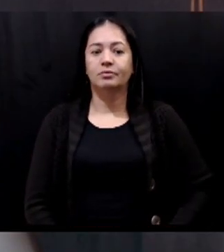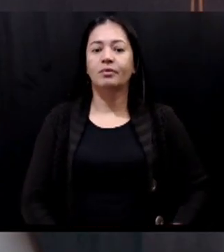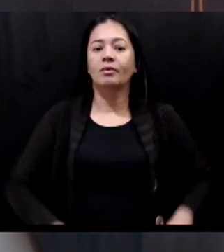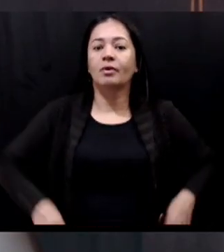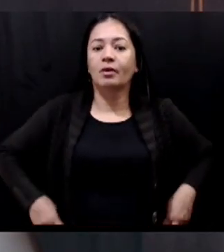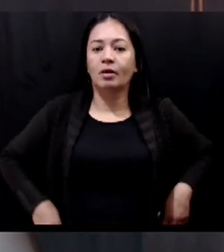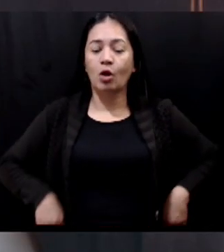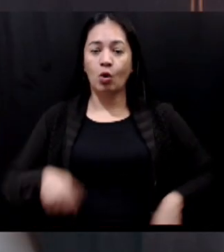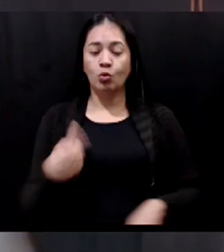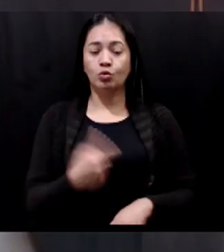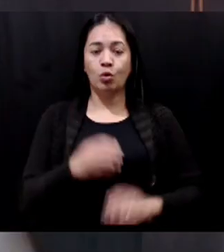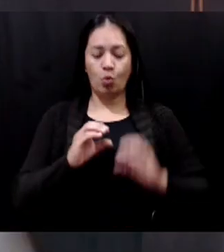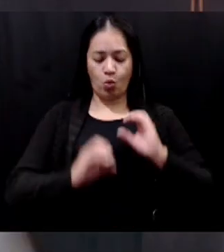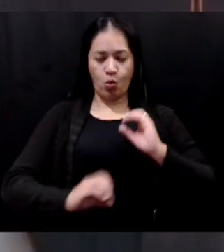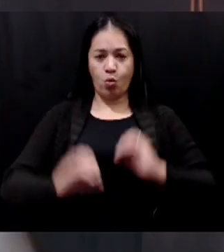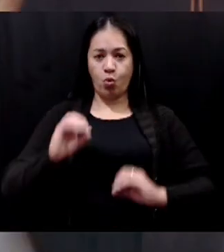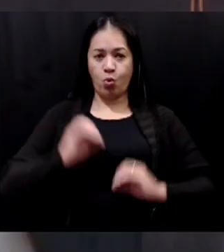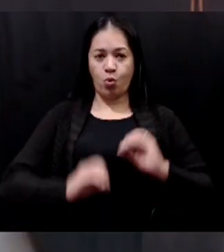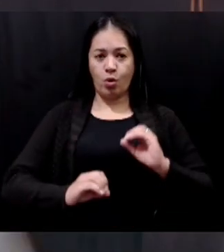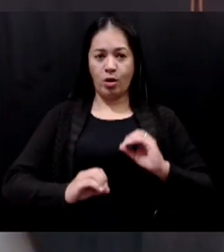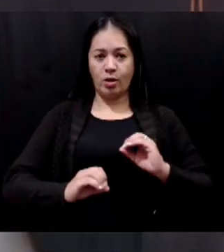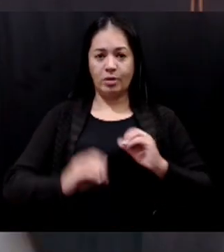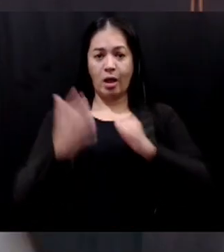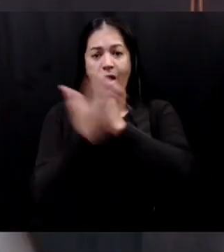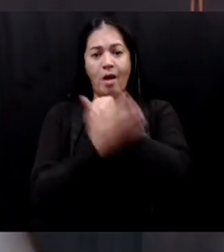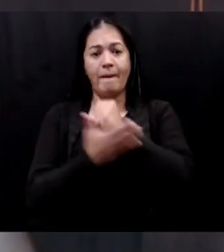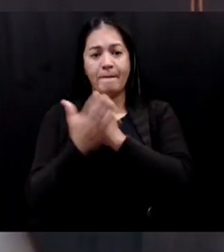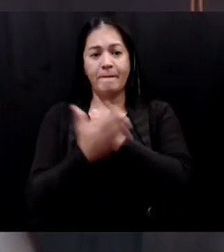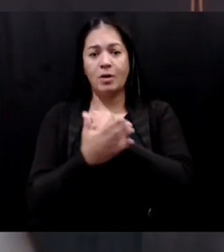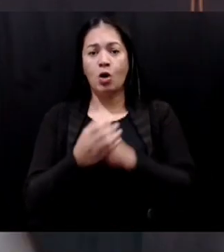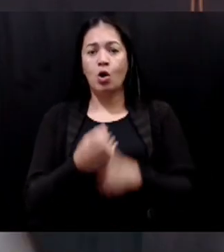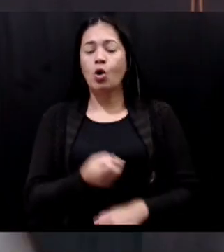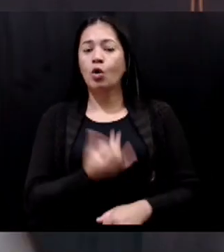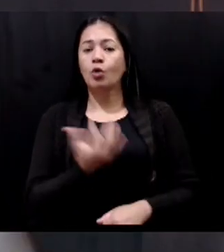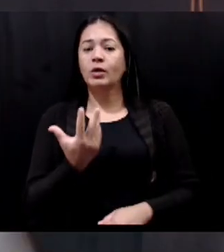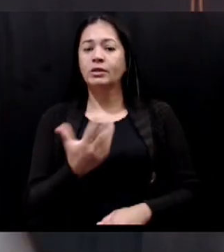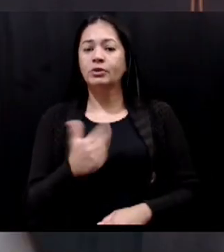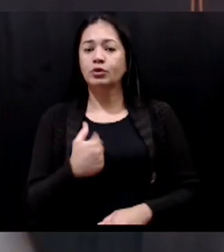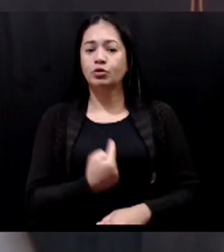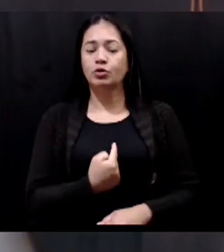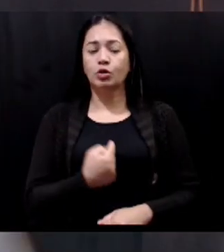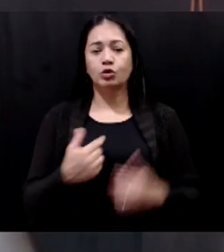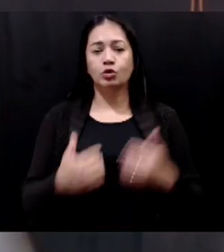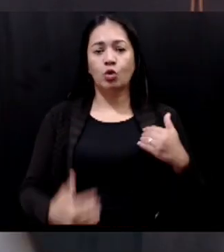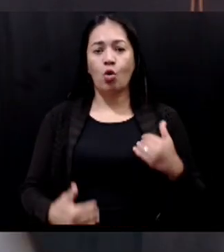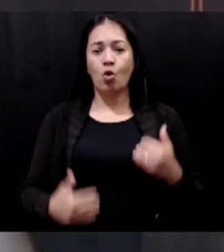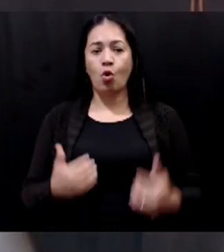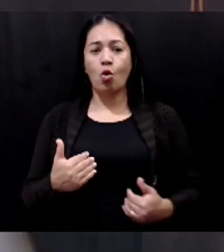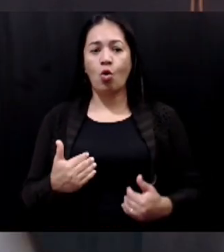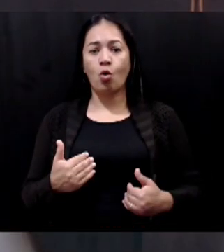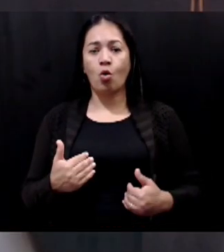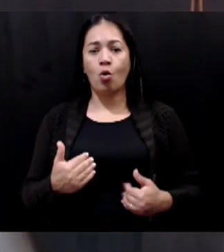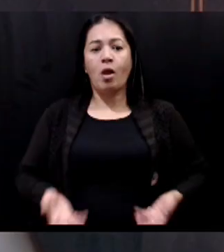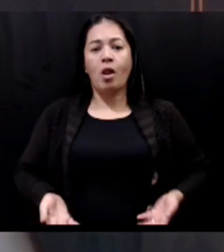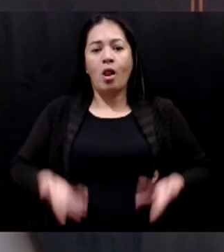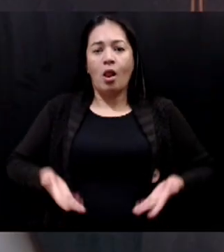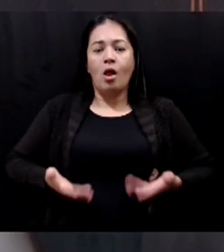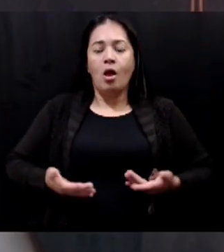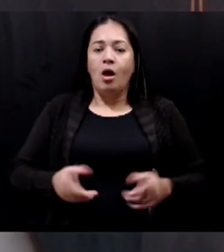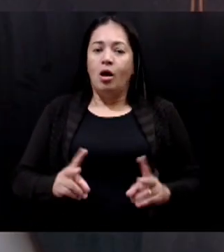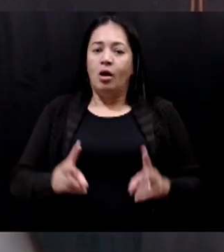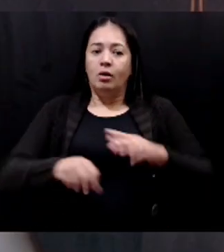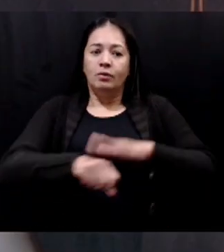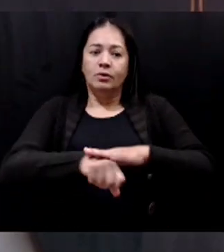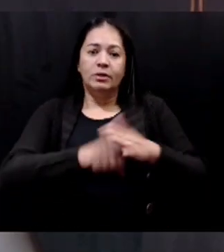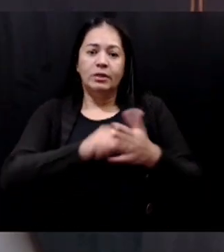taxa metabólica basal, é o tanto que o nosso corpo gasta para manter as nossas atividades corriqueiras do dia a dia. Existem algumas